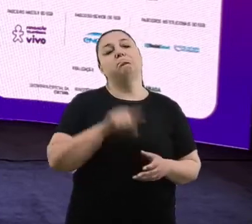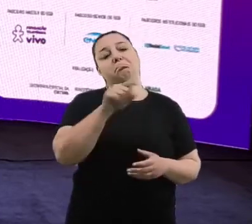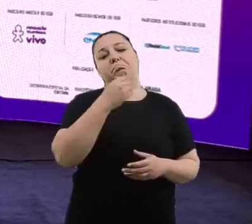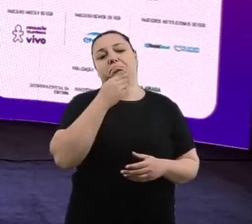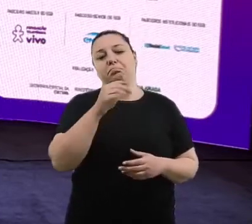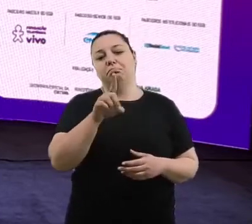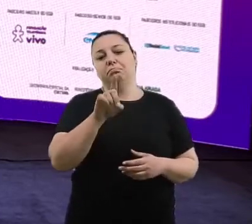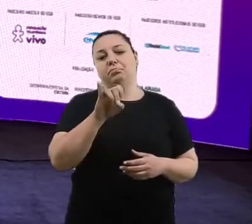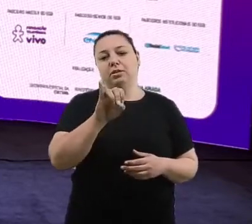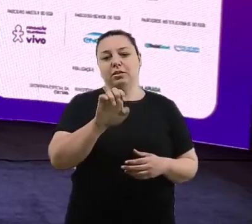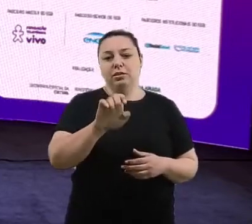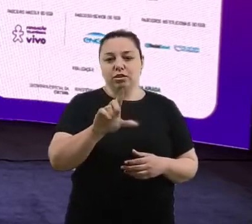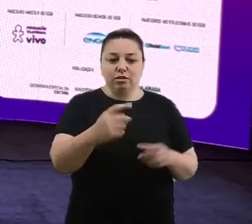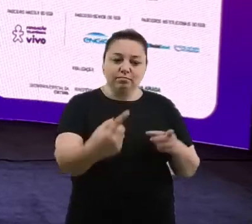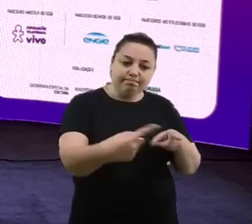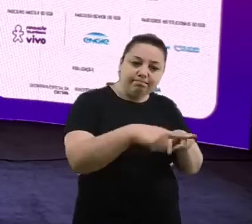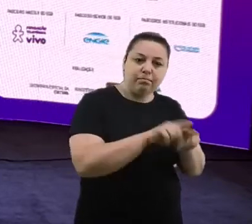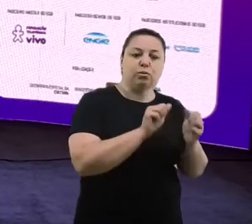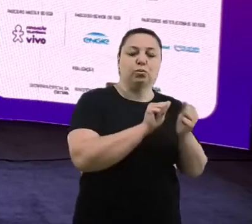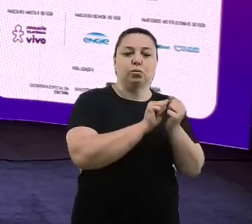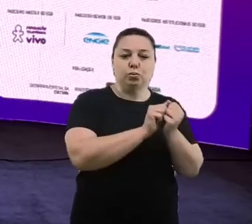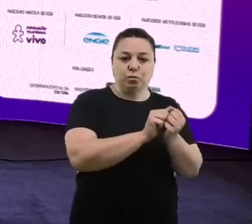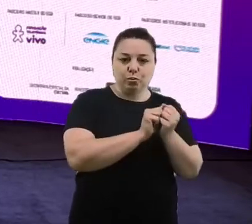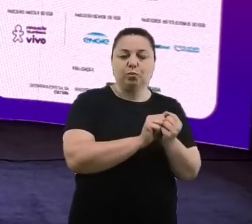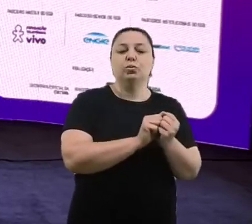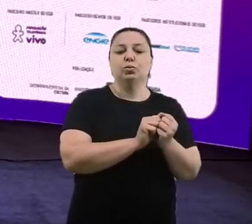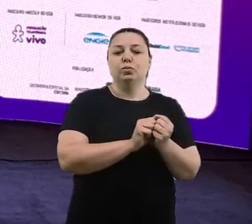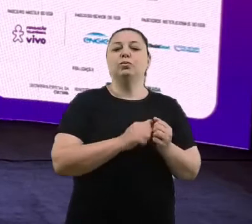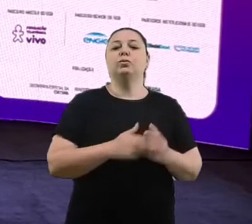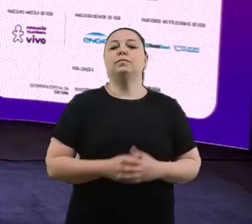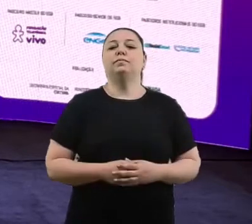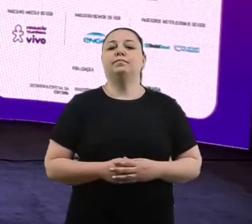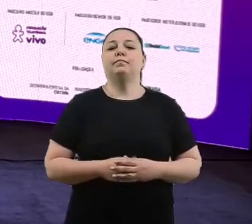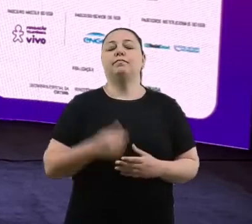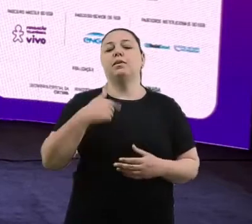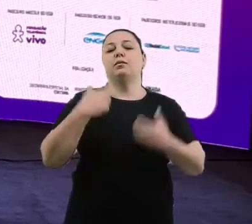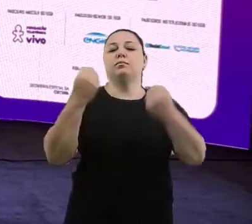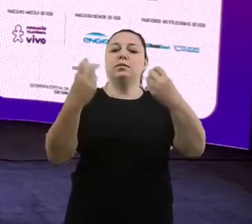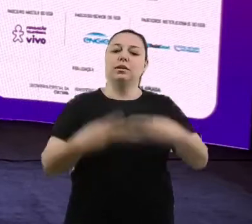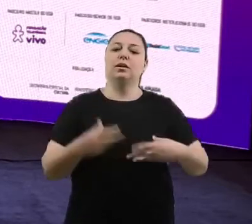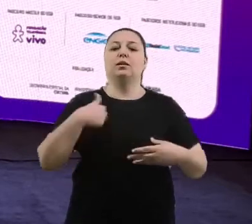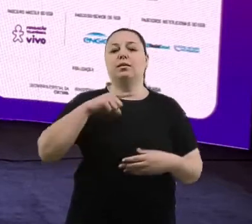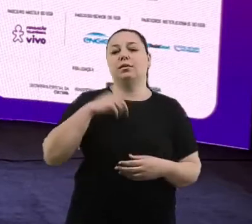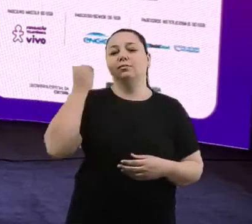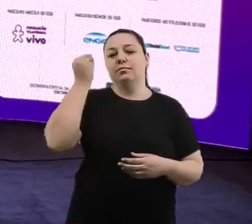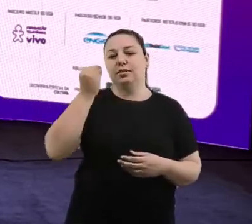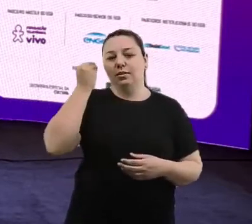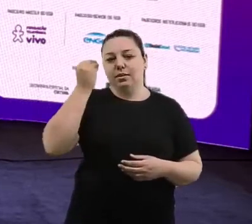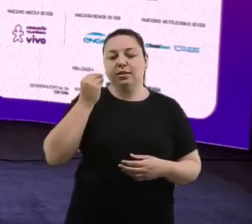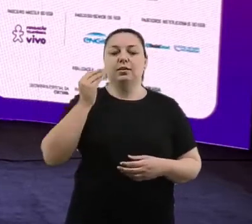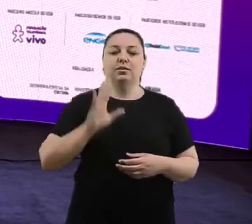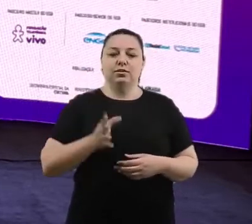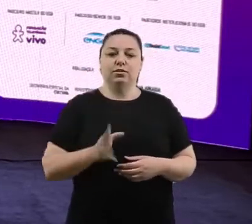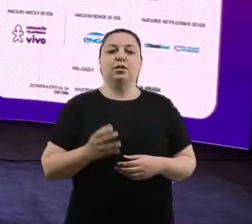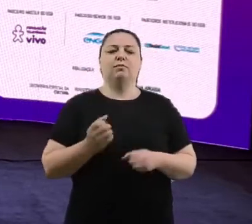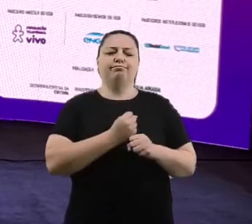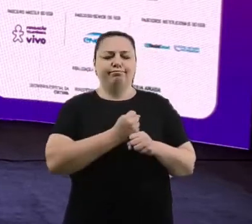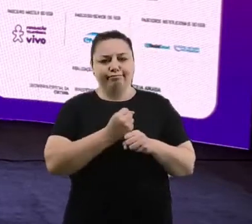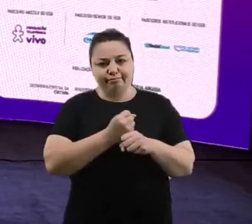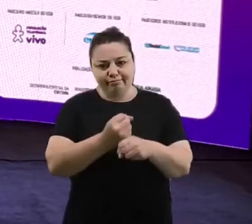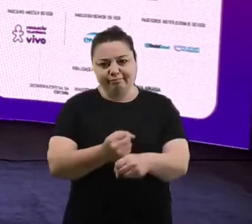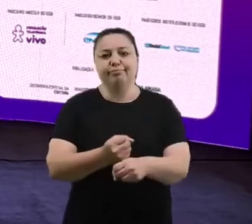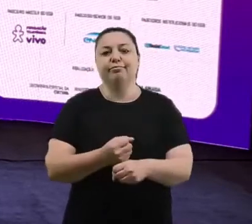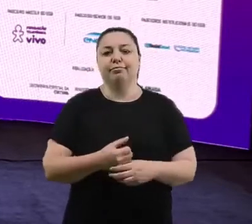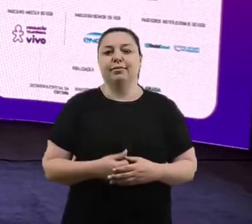vim a me juntar ao time. Como eu falei, eu tenho essa experiência de desenvolvimento de software de muitos anos e, depois